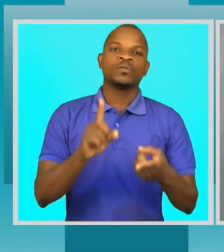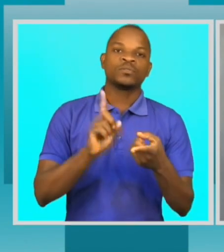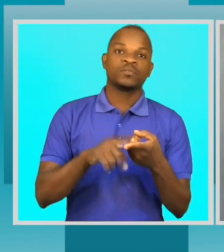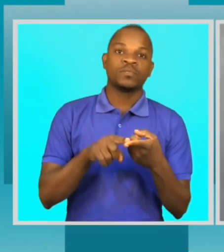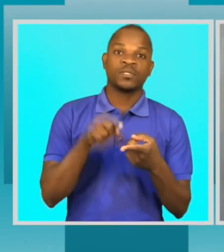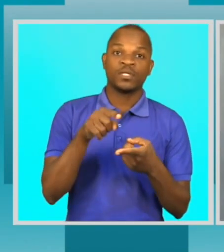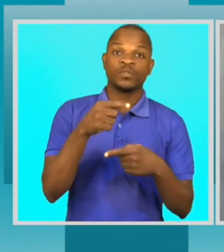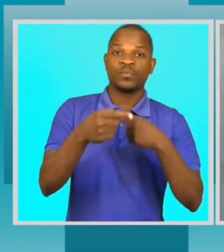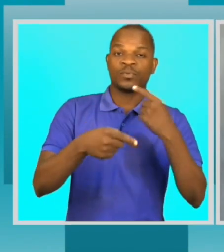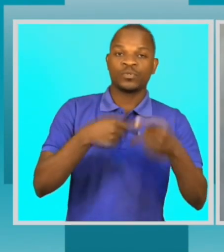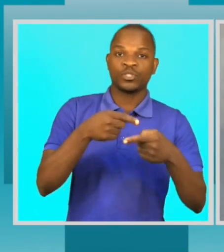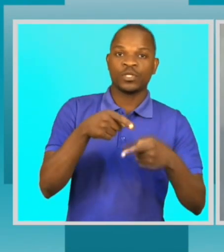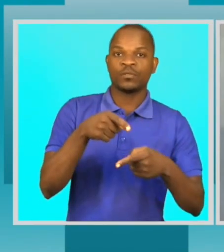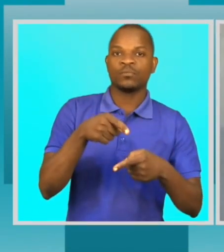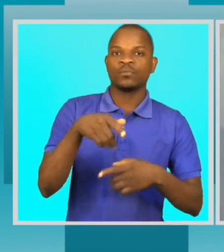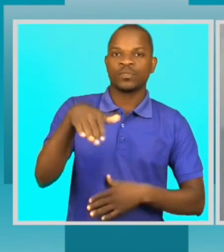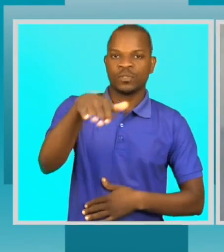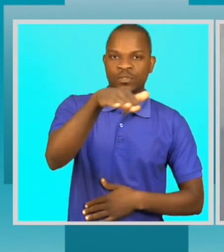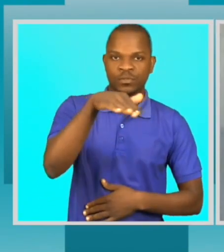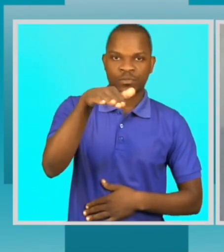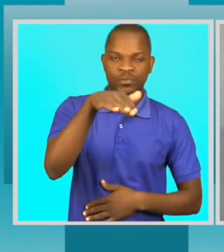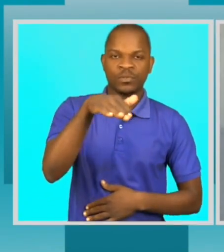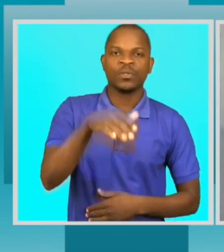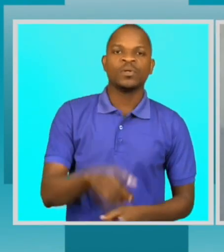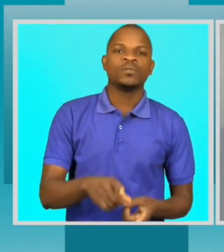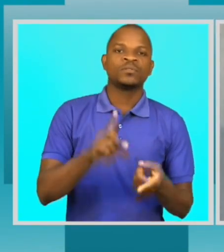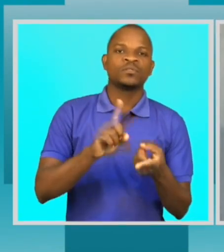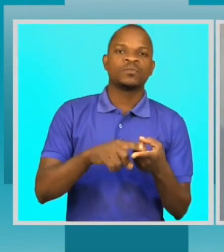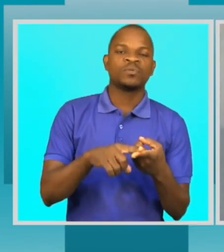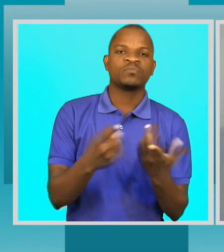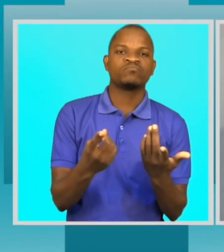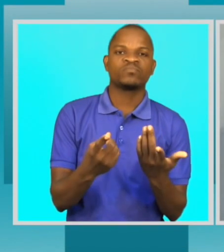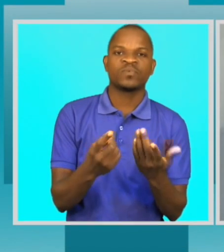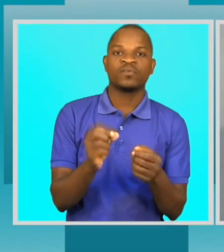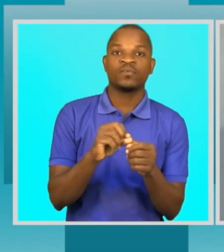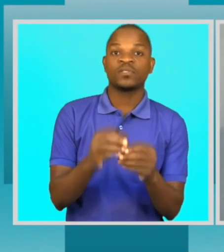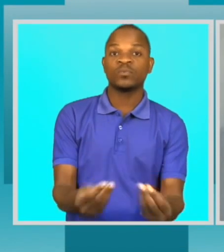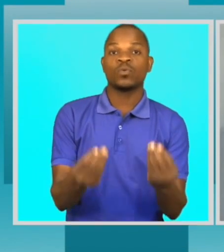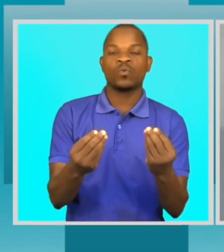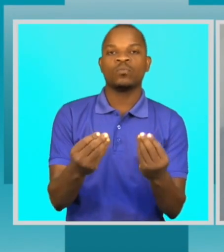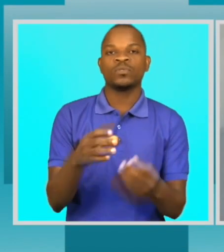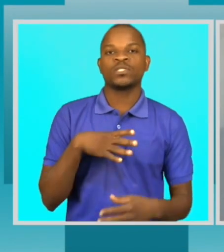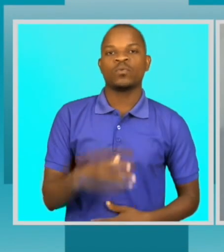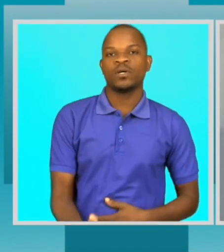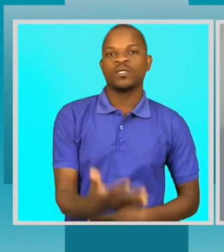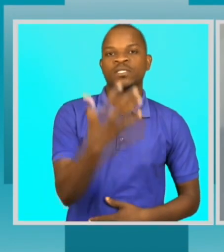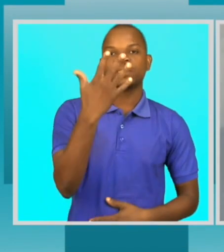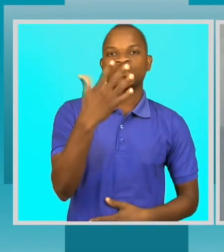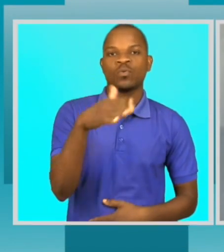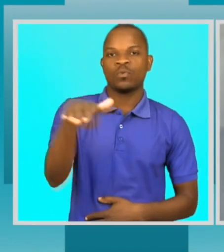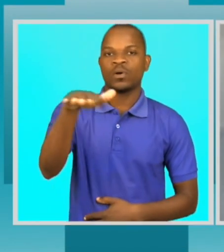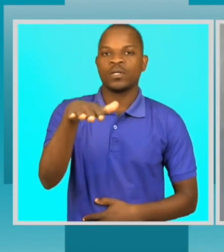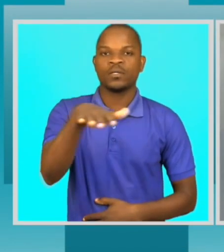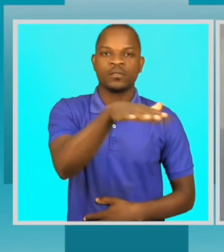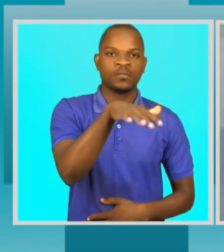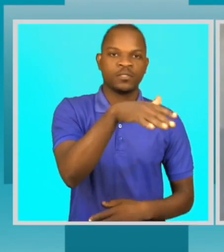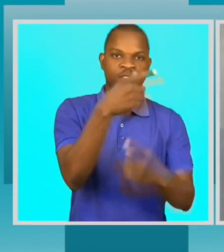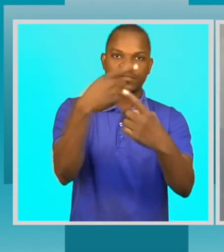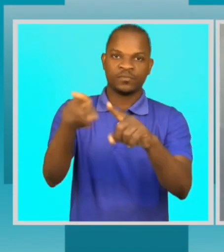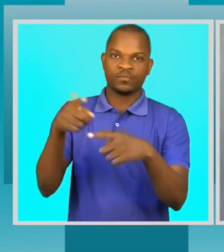onde os projetos na área de reabilitação baseada na comunidade baseamos-nos em cinco pilares ou cinco componentes